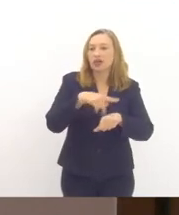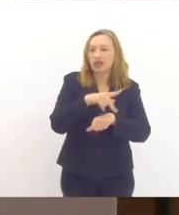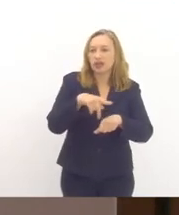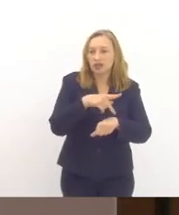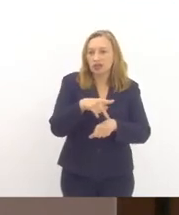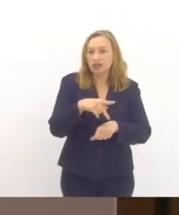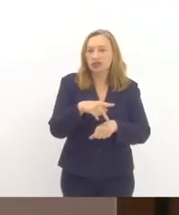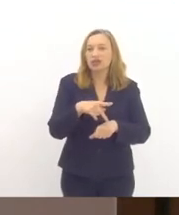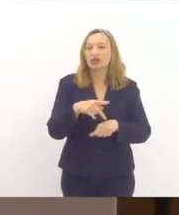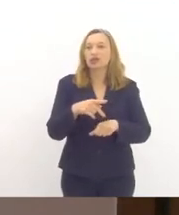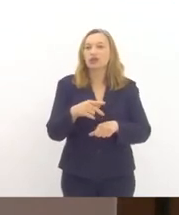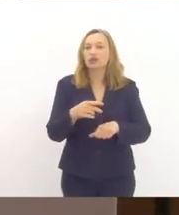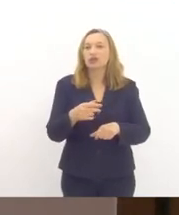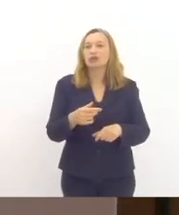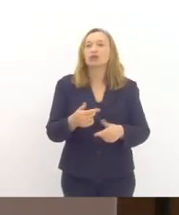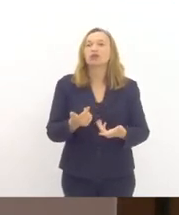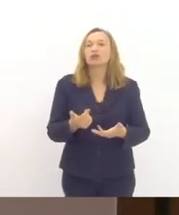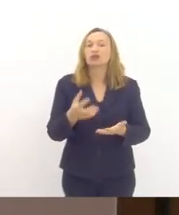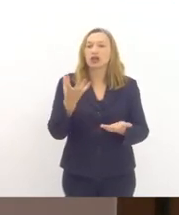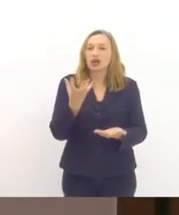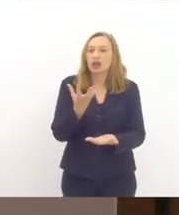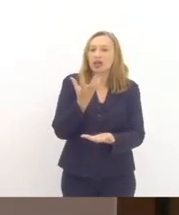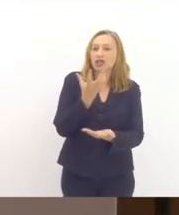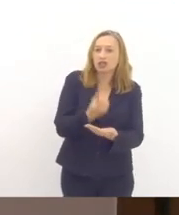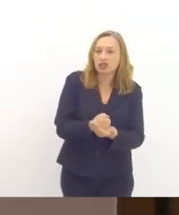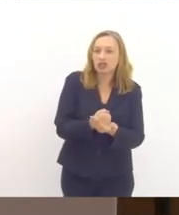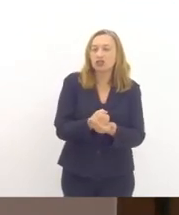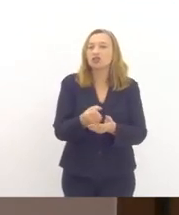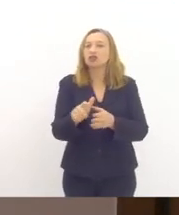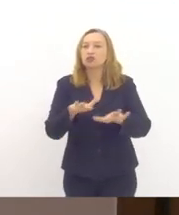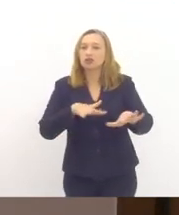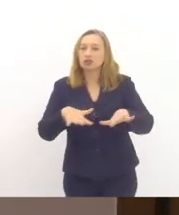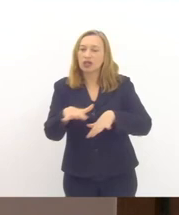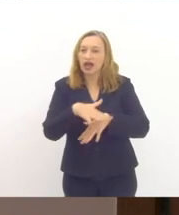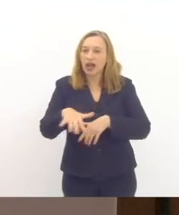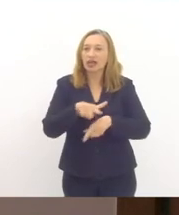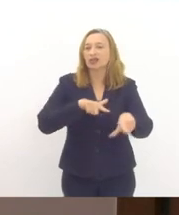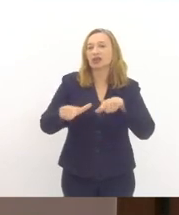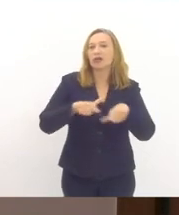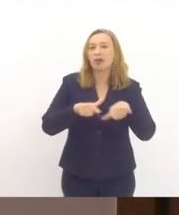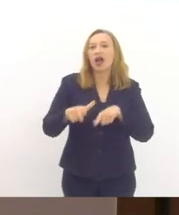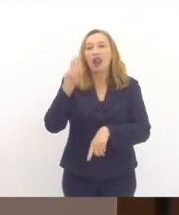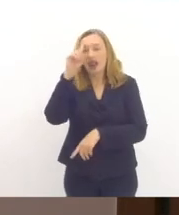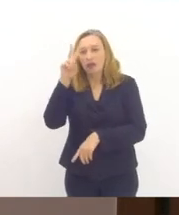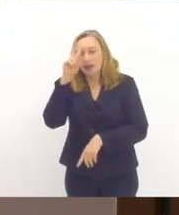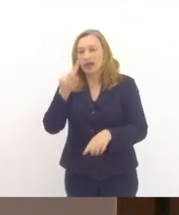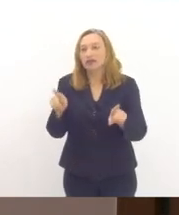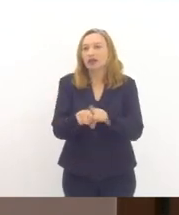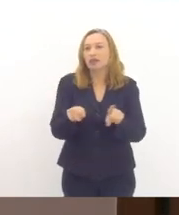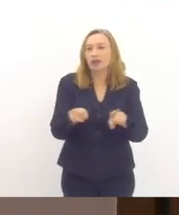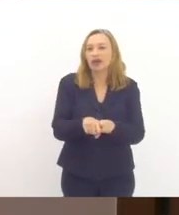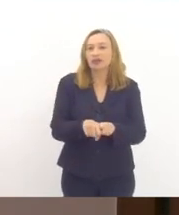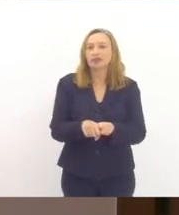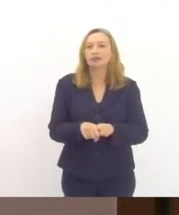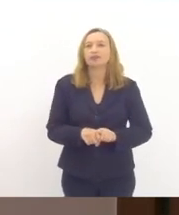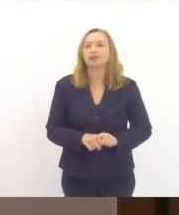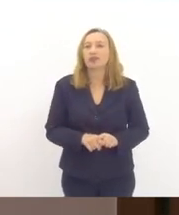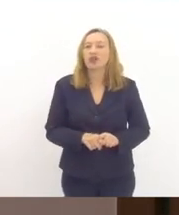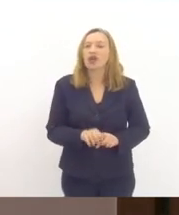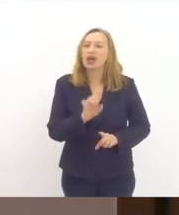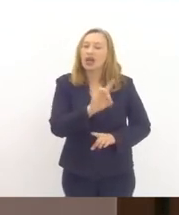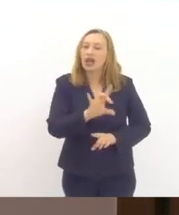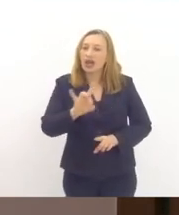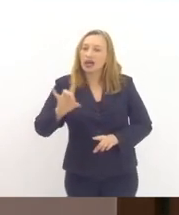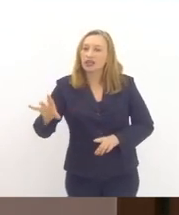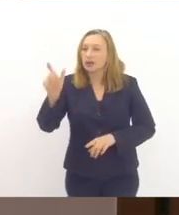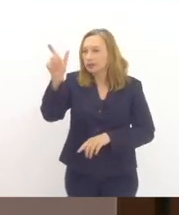a liderar esses registros, né, no mercado de trabalho. Cabe lembrar que cada uma